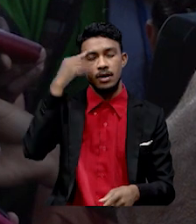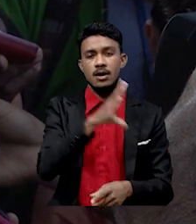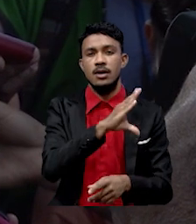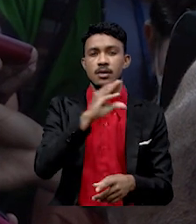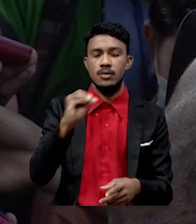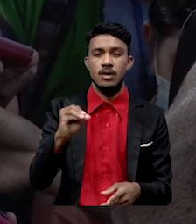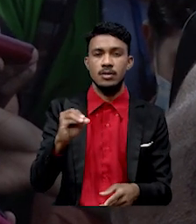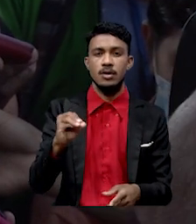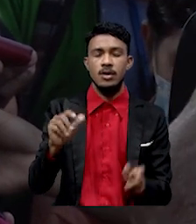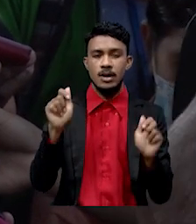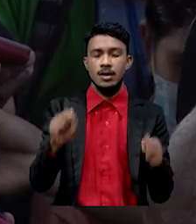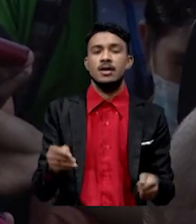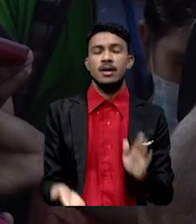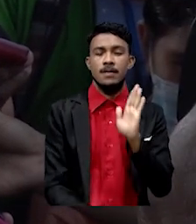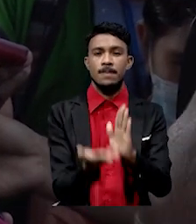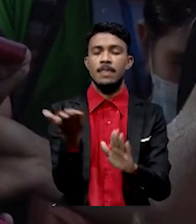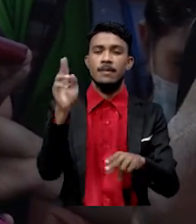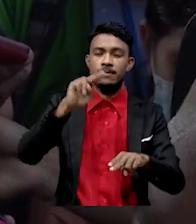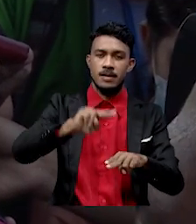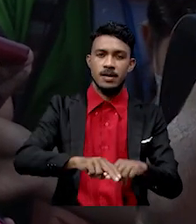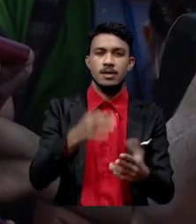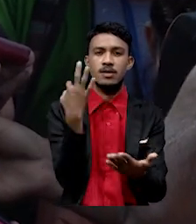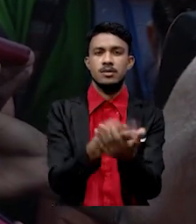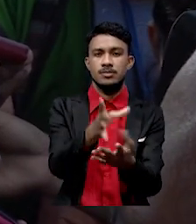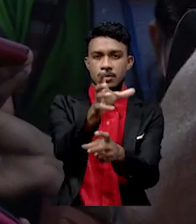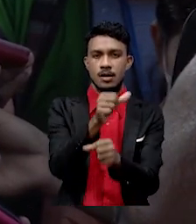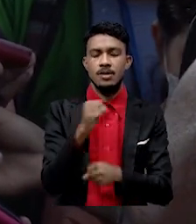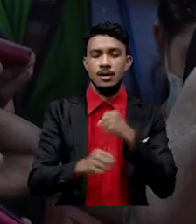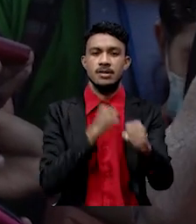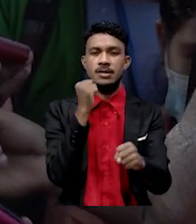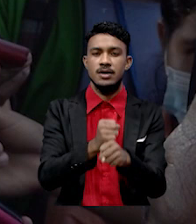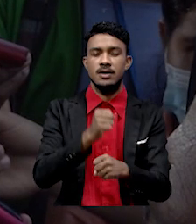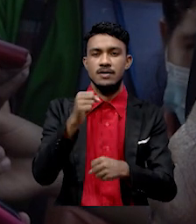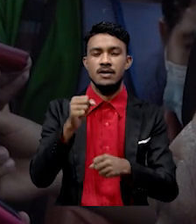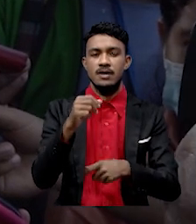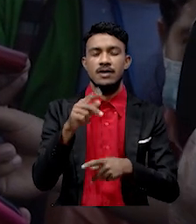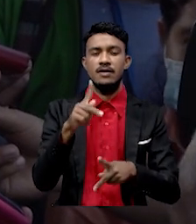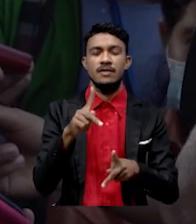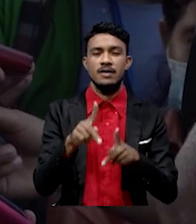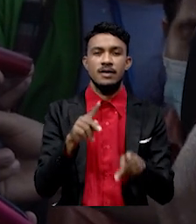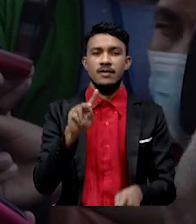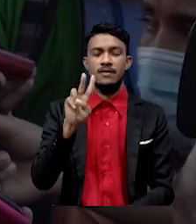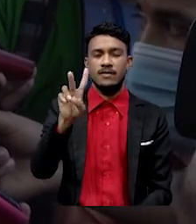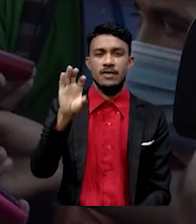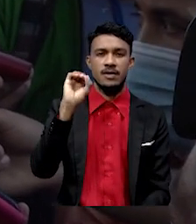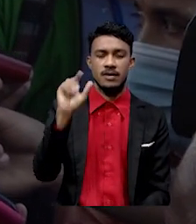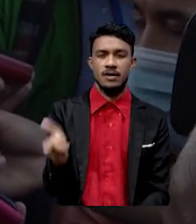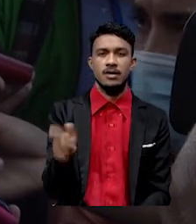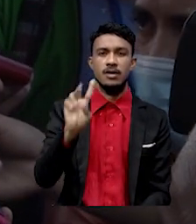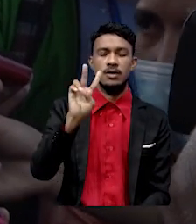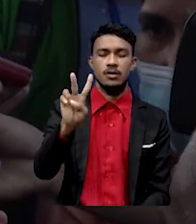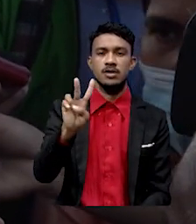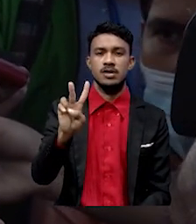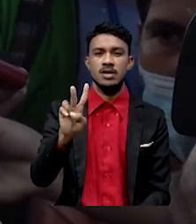ia tina ainda né 2022 Laos 2023 ainda né cleu losona ita salário mínimo ni